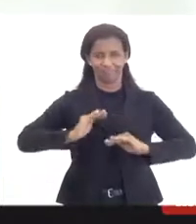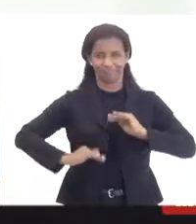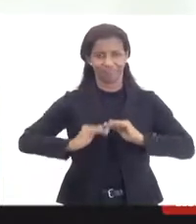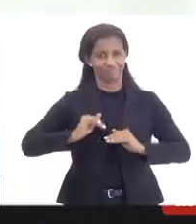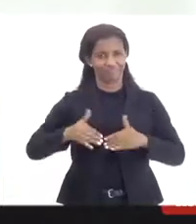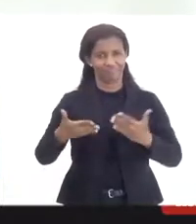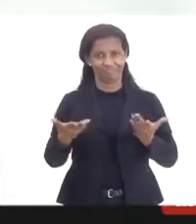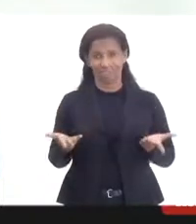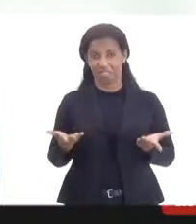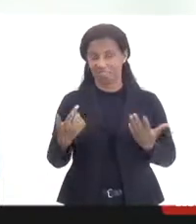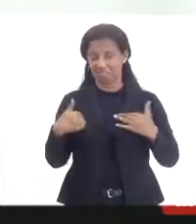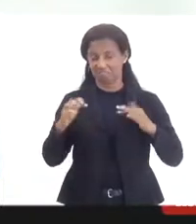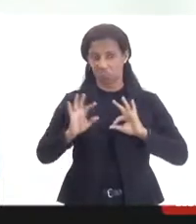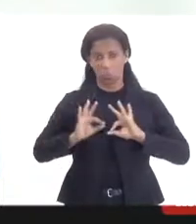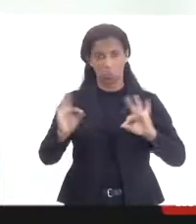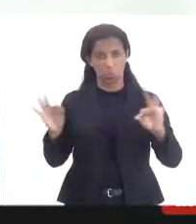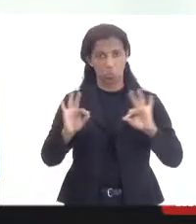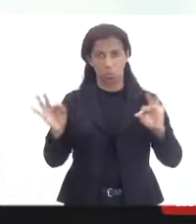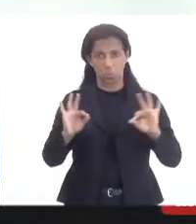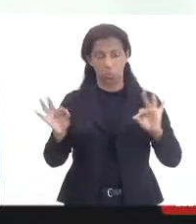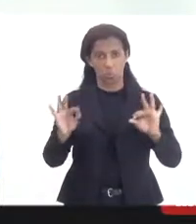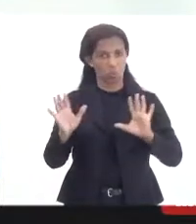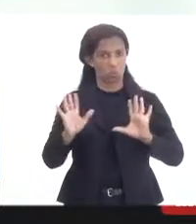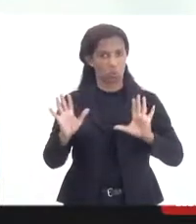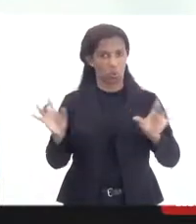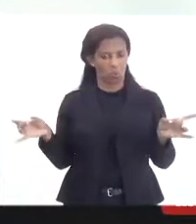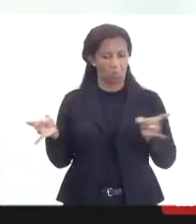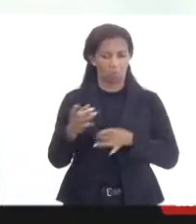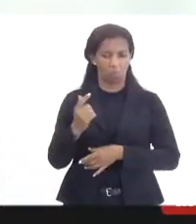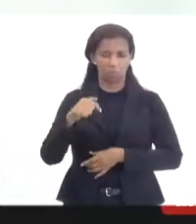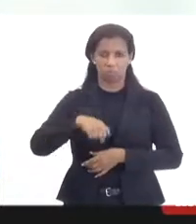tal, nem somos a instância devida.